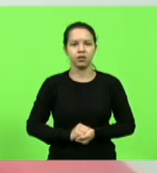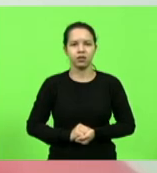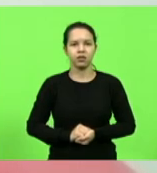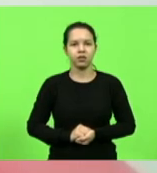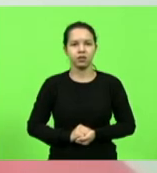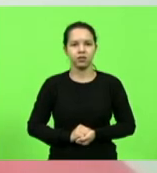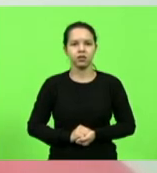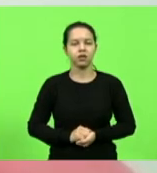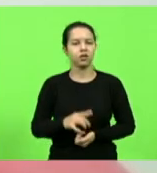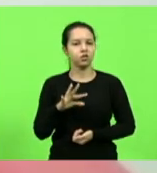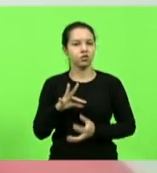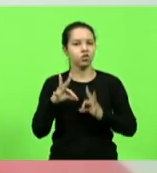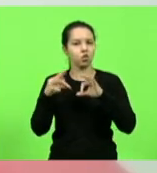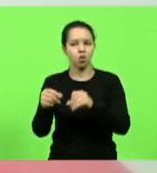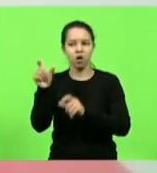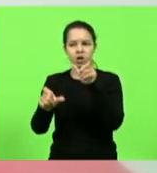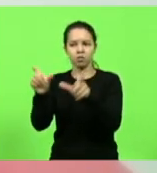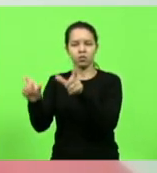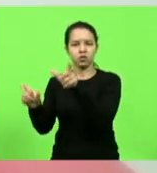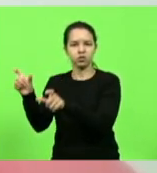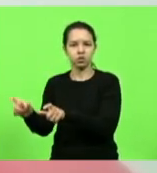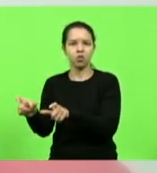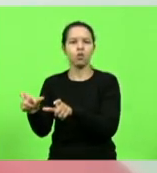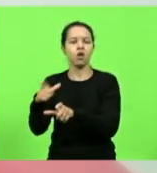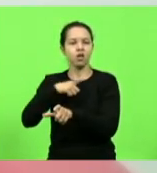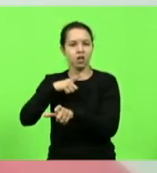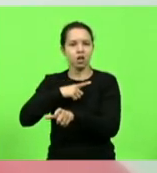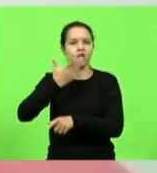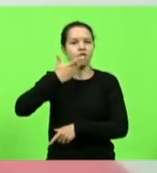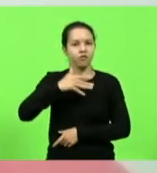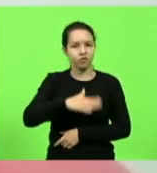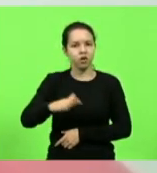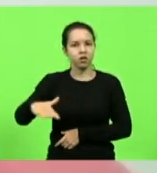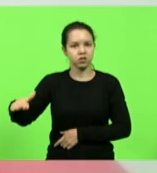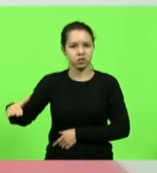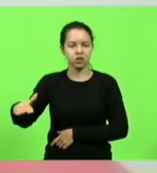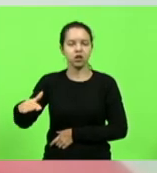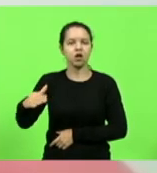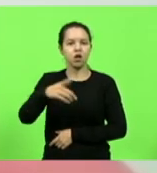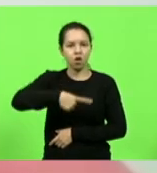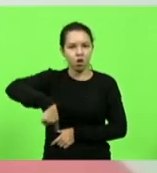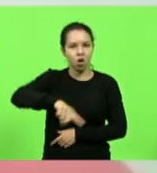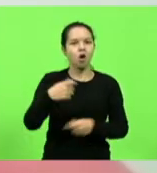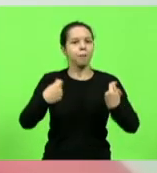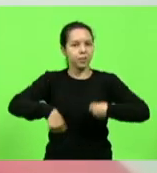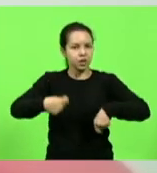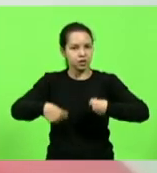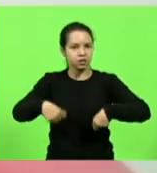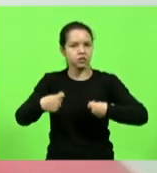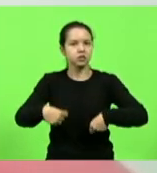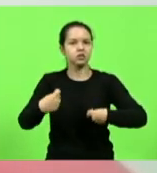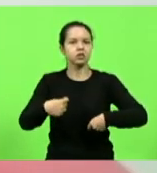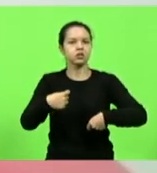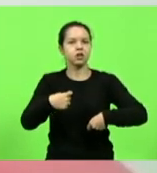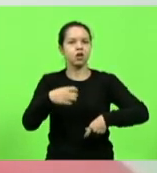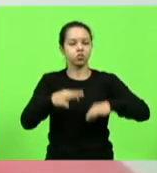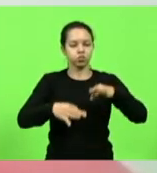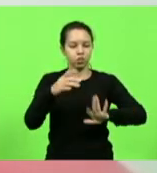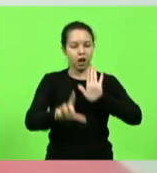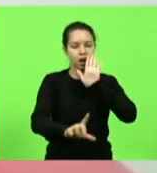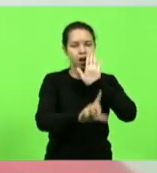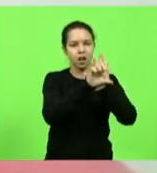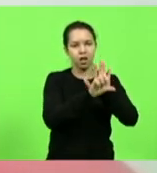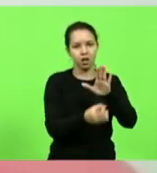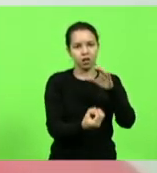as pessoas têm infâncias e nós precisamos legislar com base nos